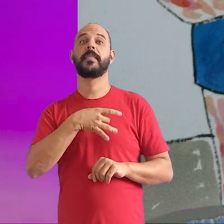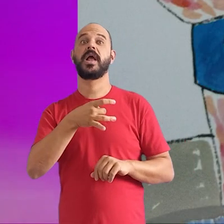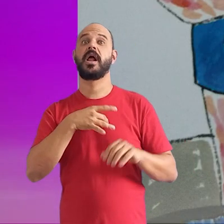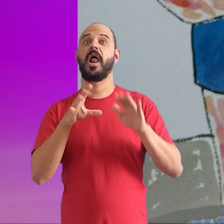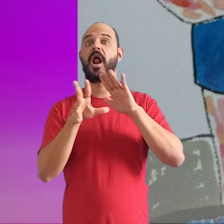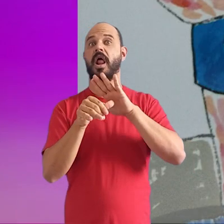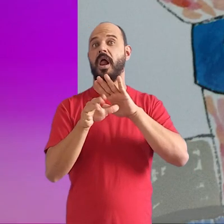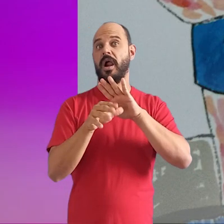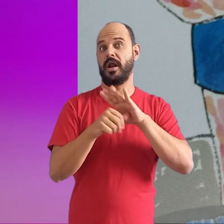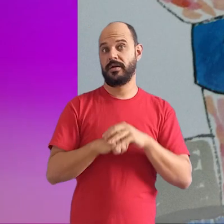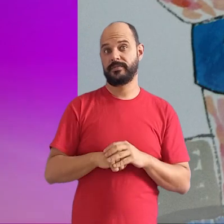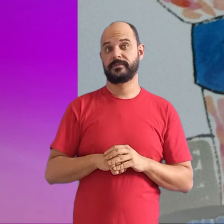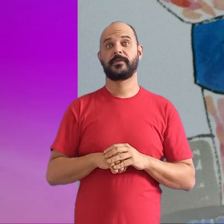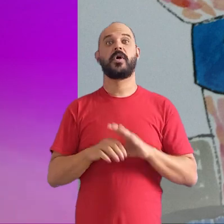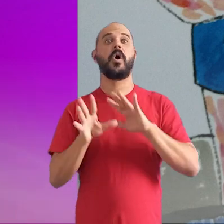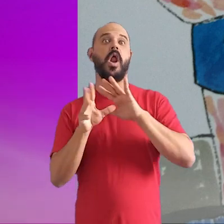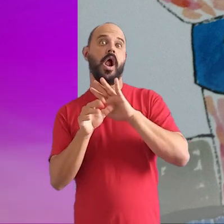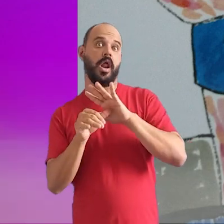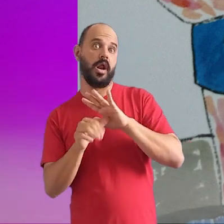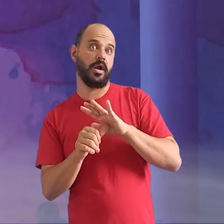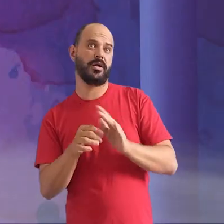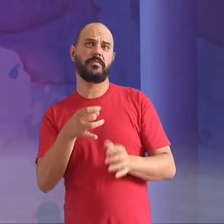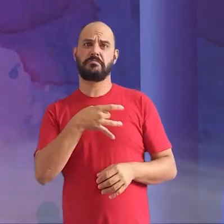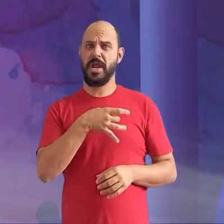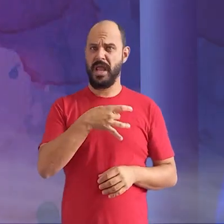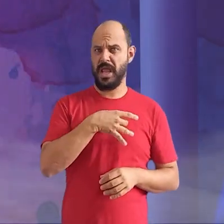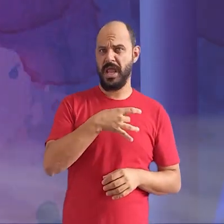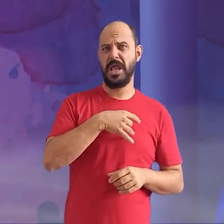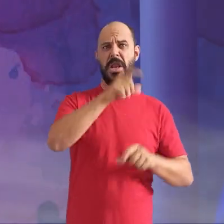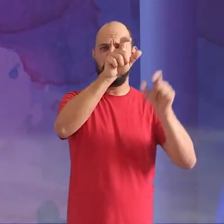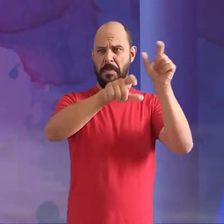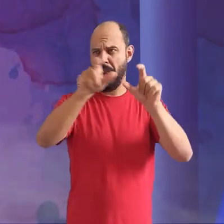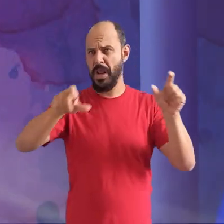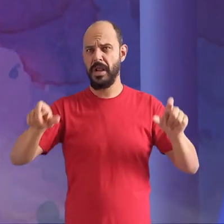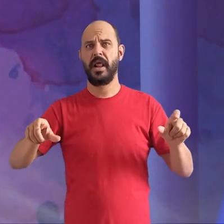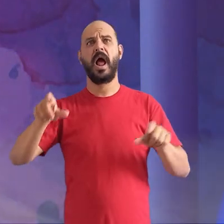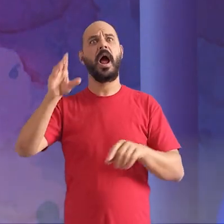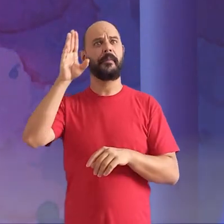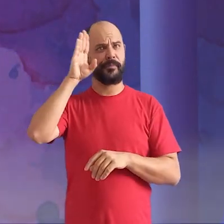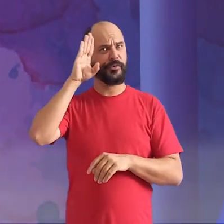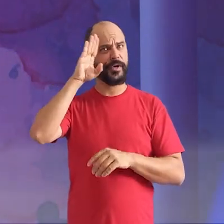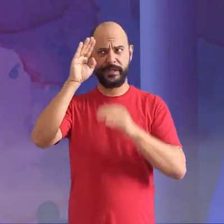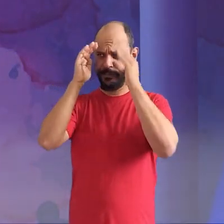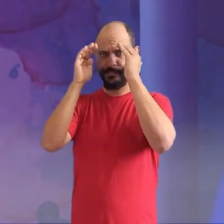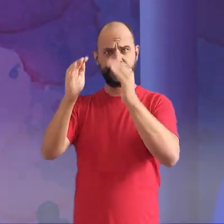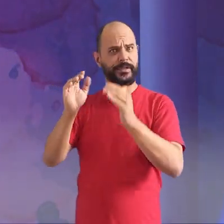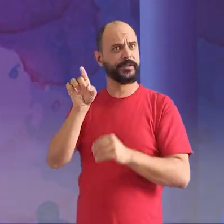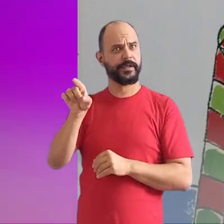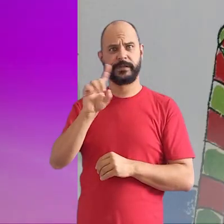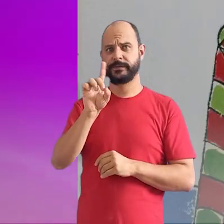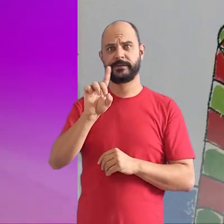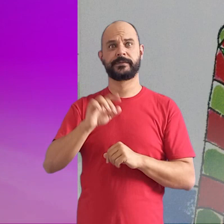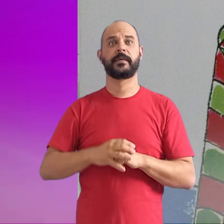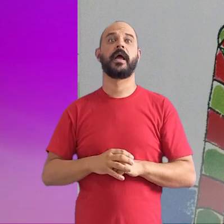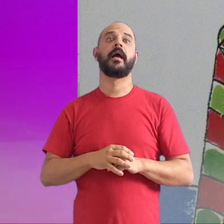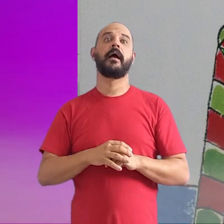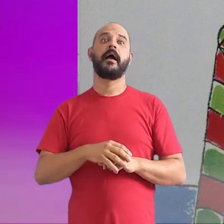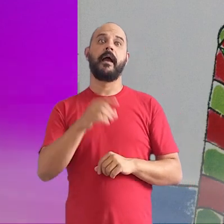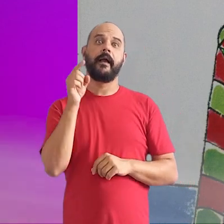é de medo do ladrão. E ladrão que mete medo em tanta gente e até a polícia